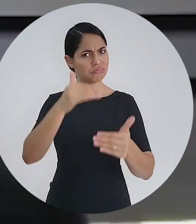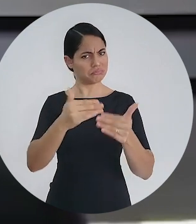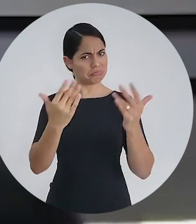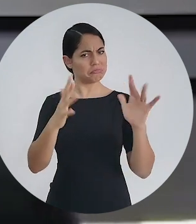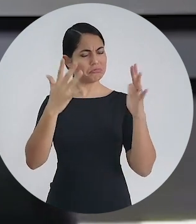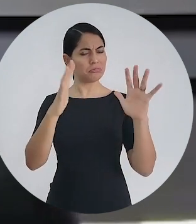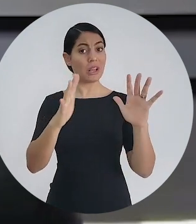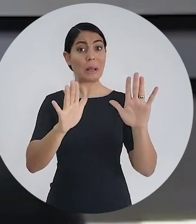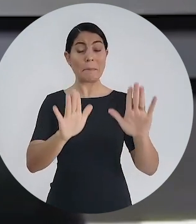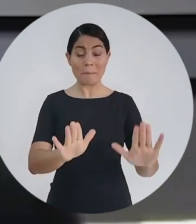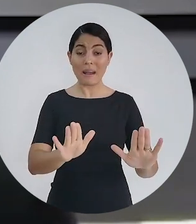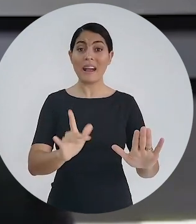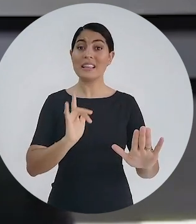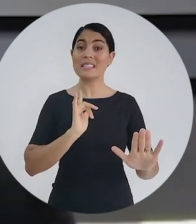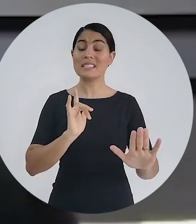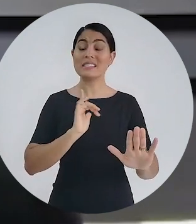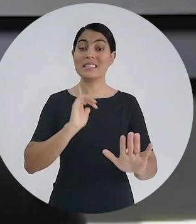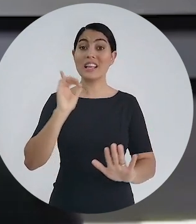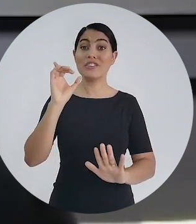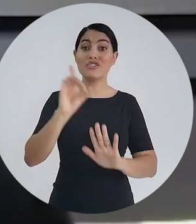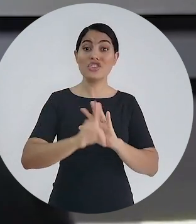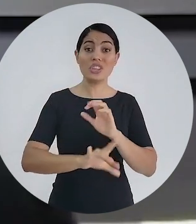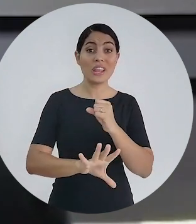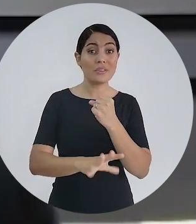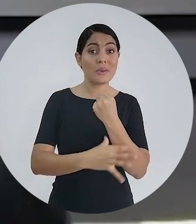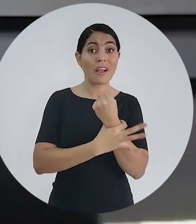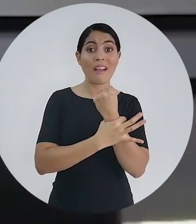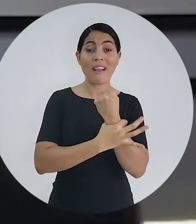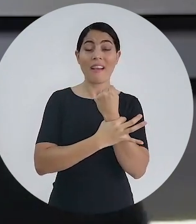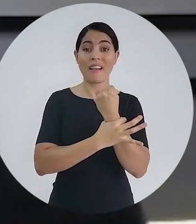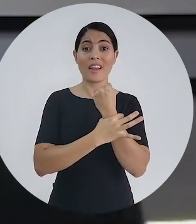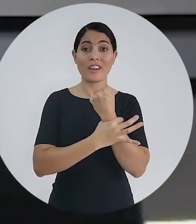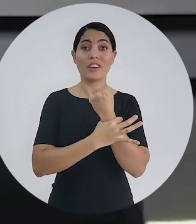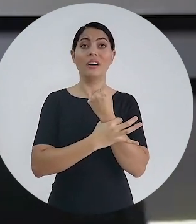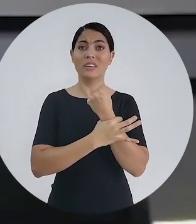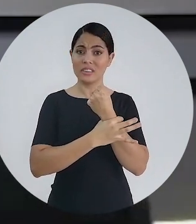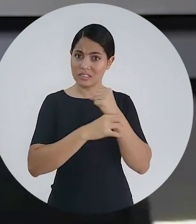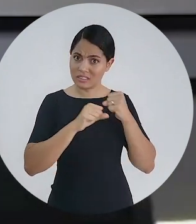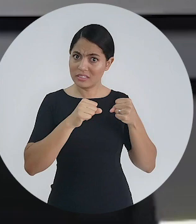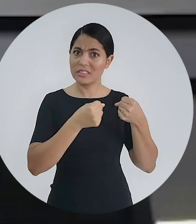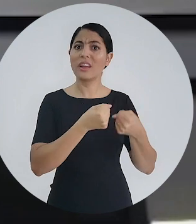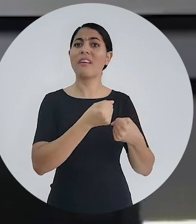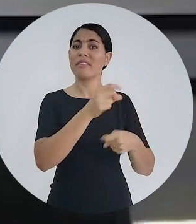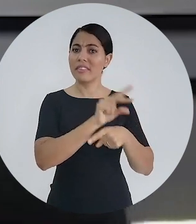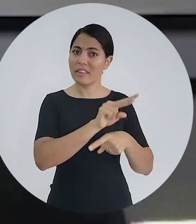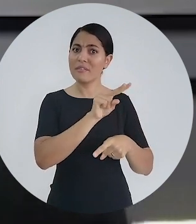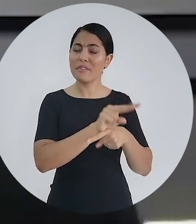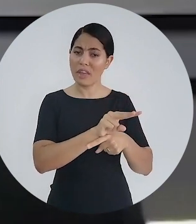Contudo, as garantias necessárias ao direito de defesa